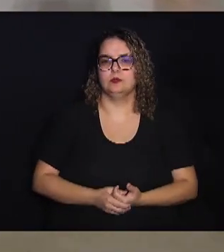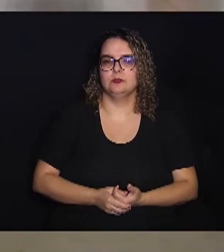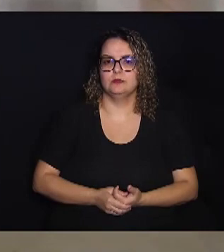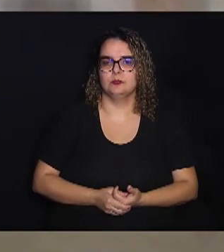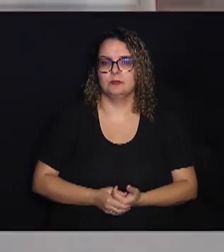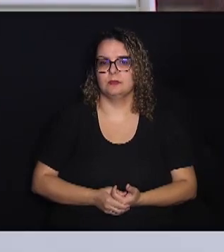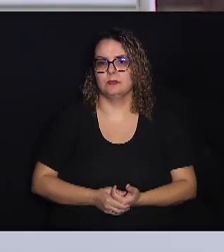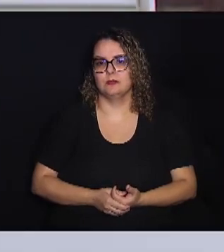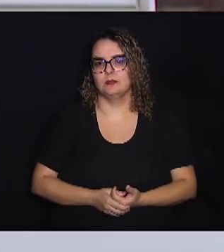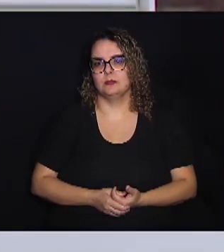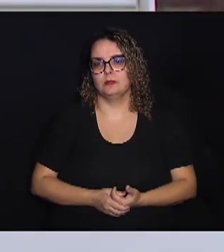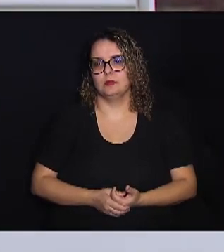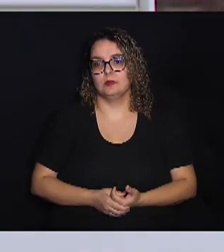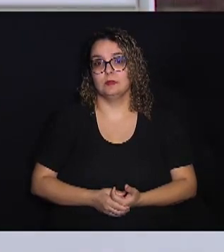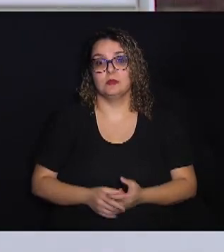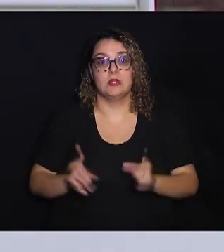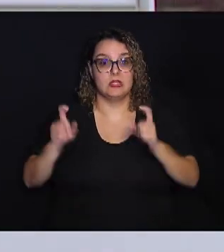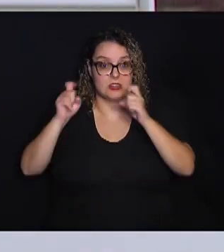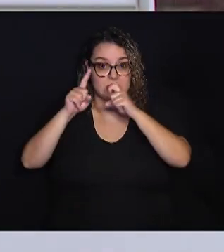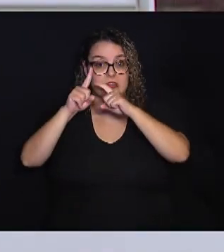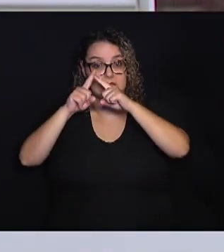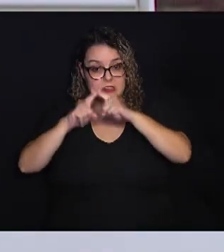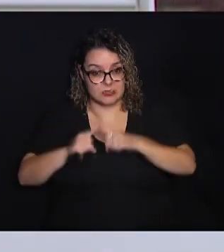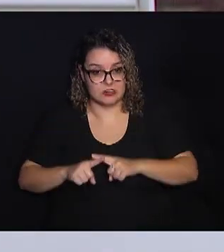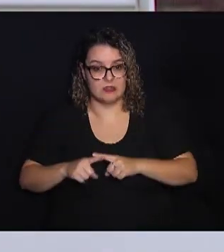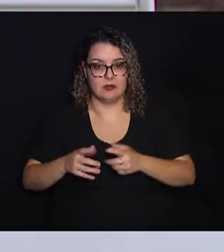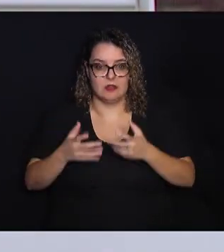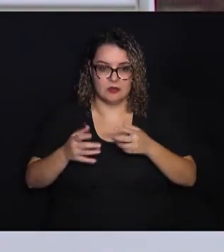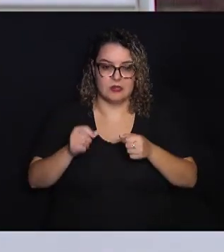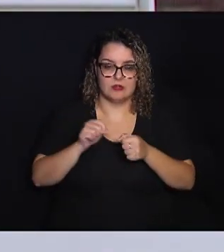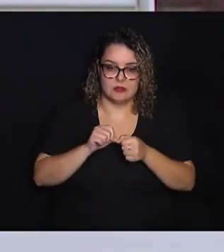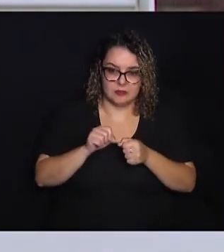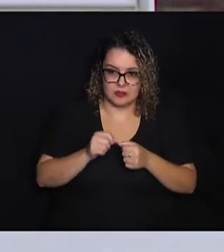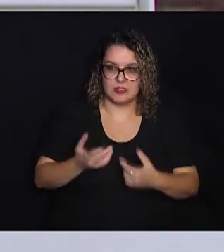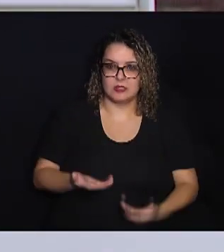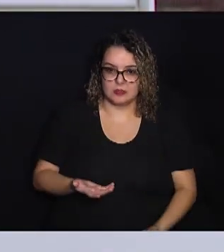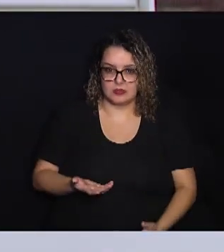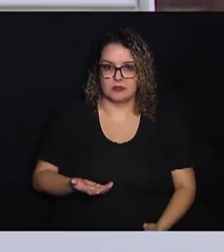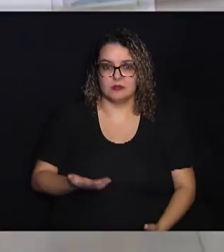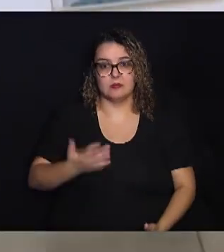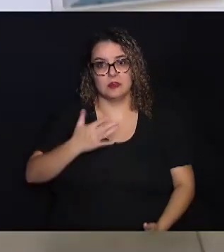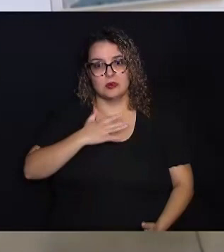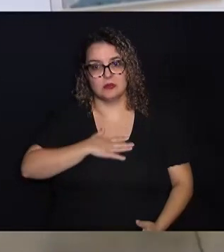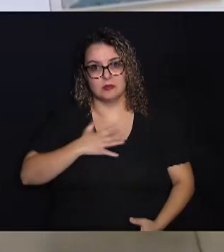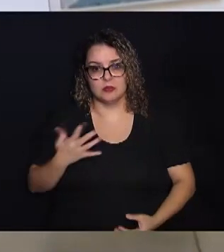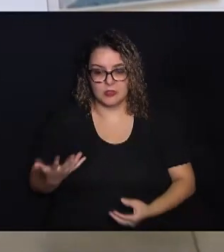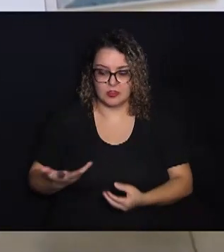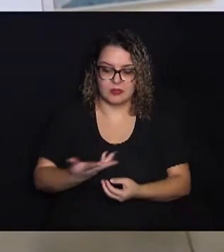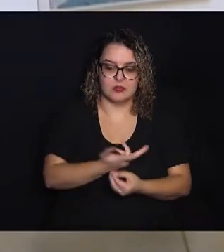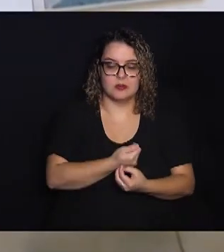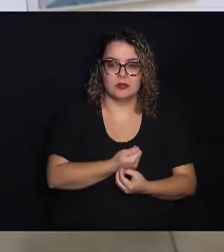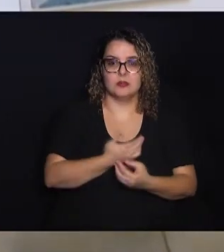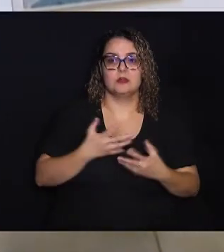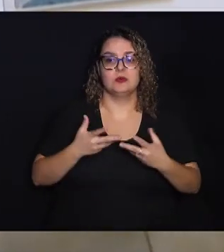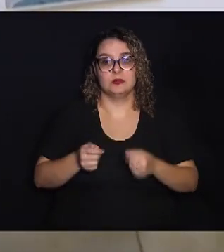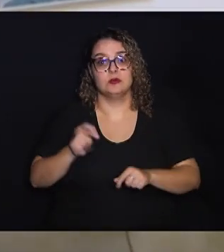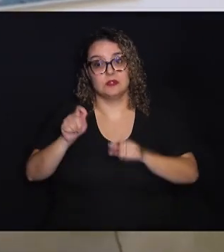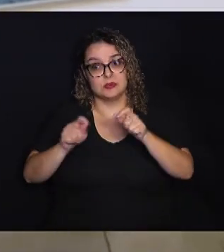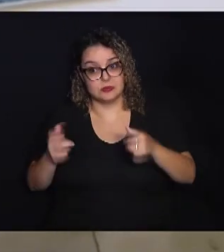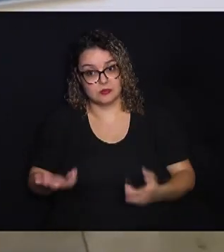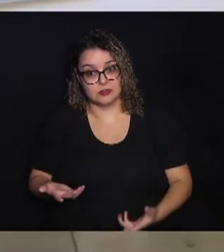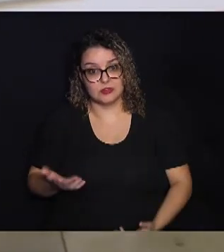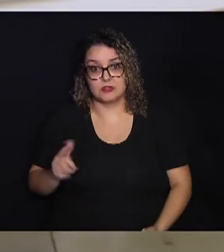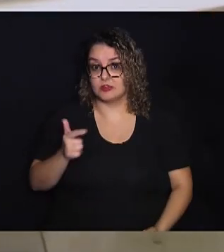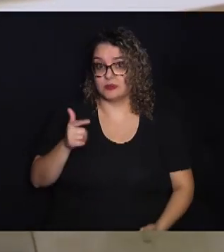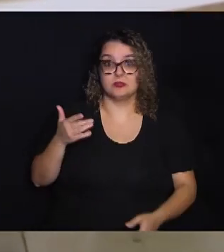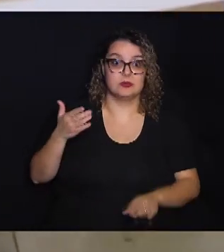nesse desafio que eu quis fazer para colocar minha obra em contato com todas essas pessoas que não têm